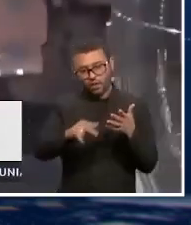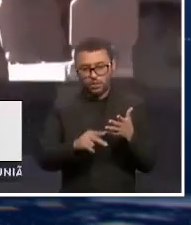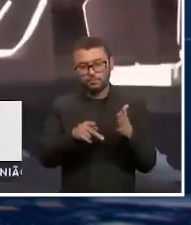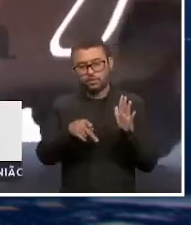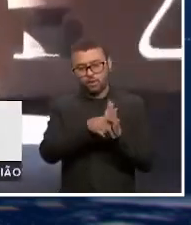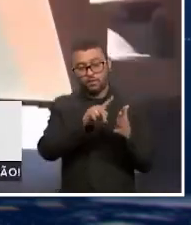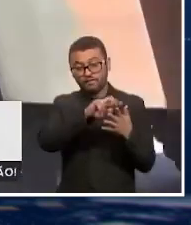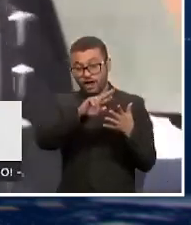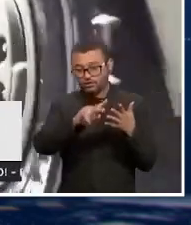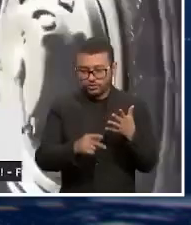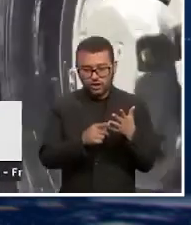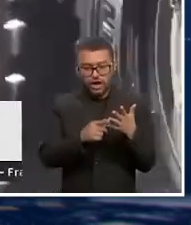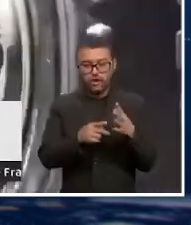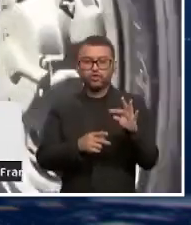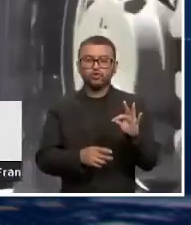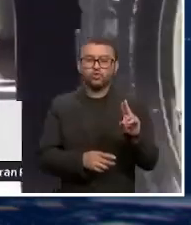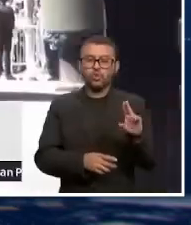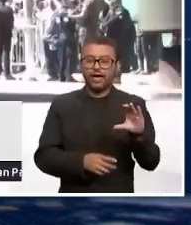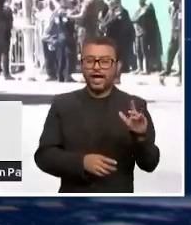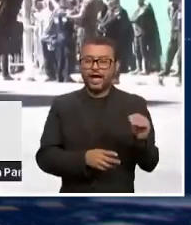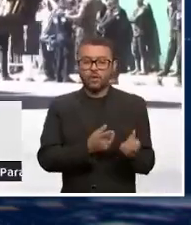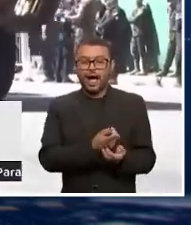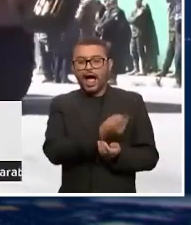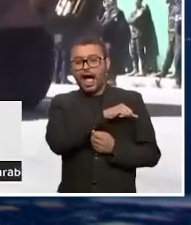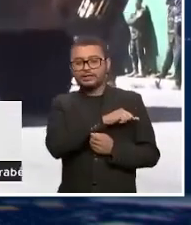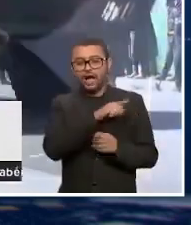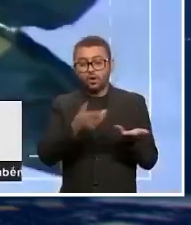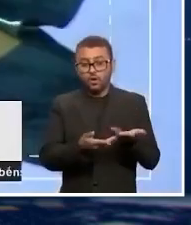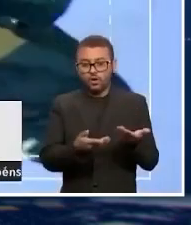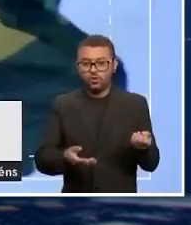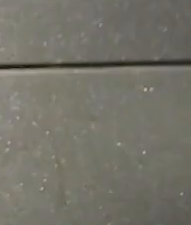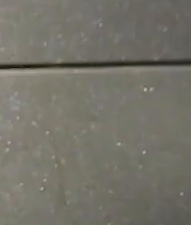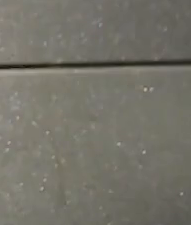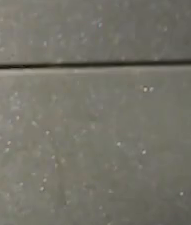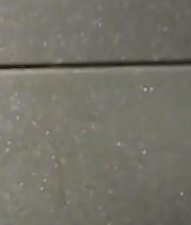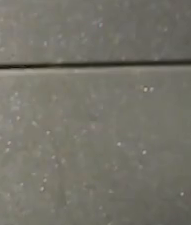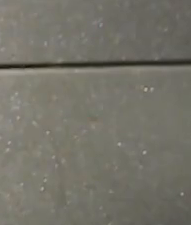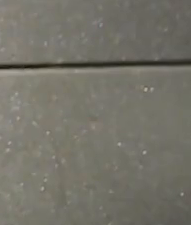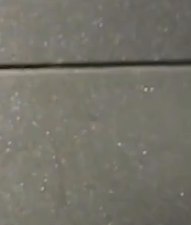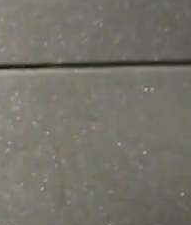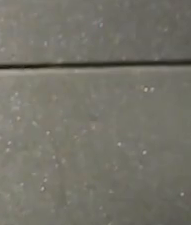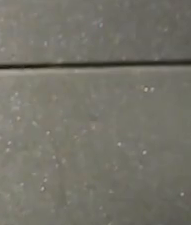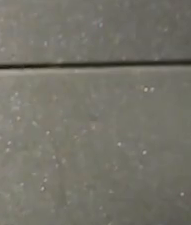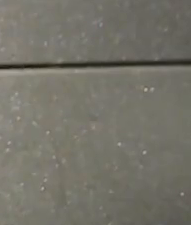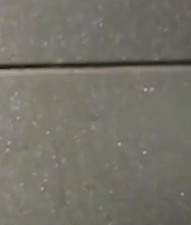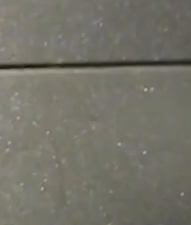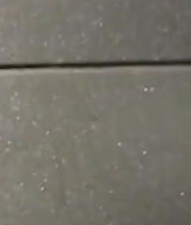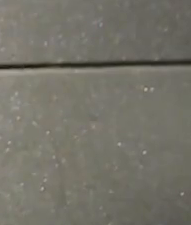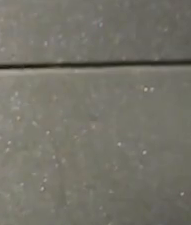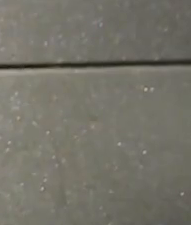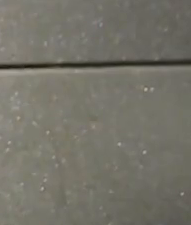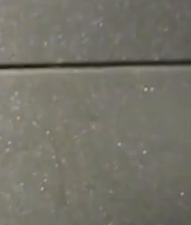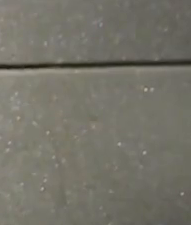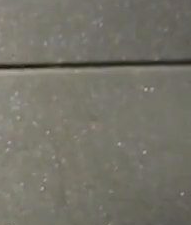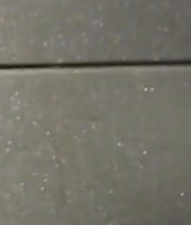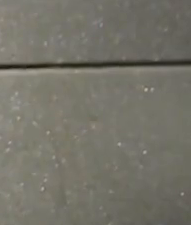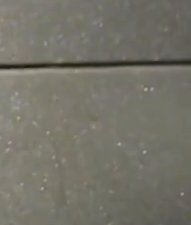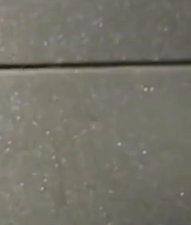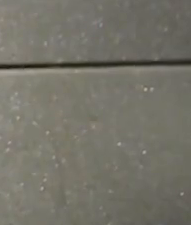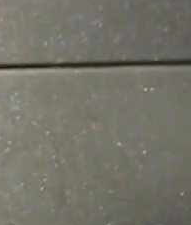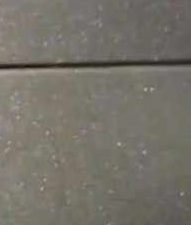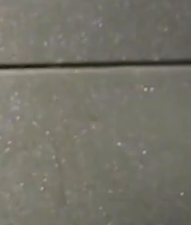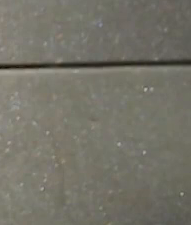falou depois que foi comer jabuticaba ali quando saiu do desfile. Ô, Fernando Tupan, começa por Maringá. O desfile aqui me parece que foi um